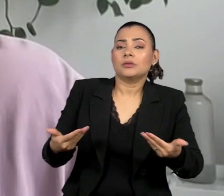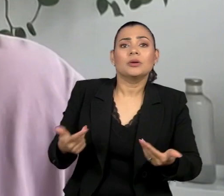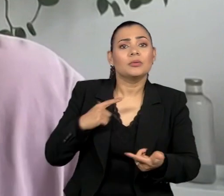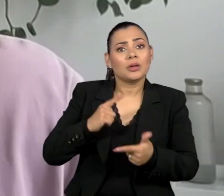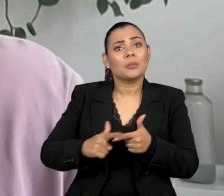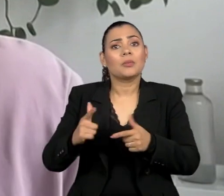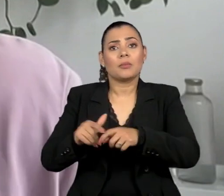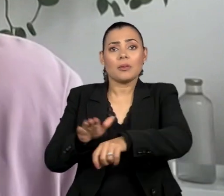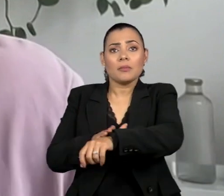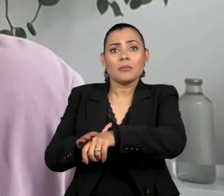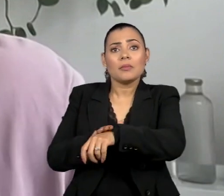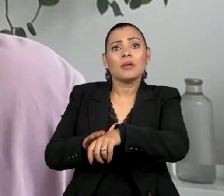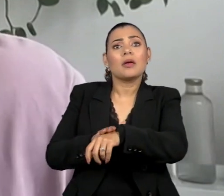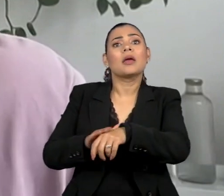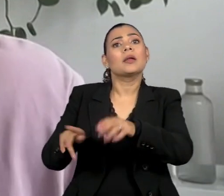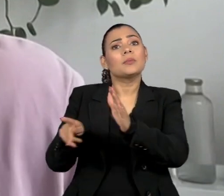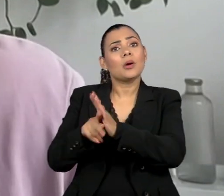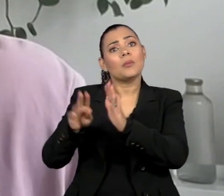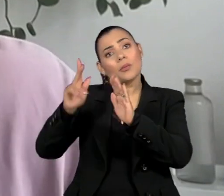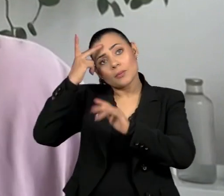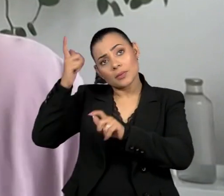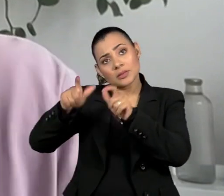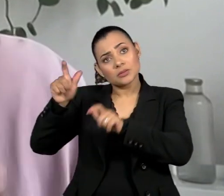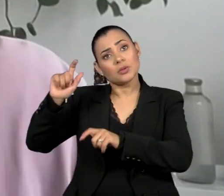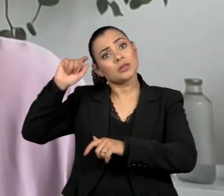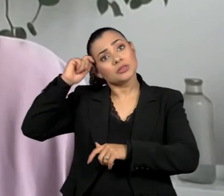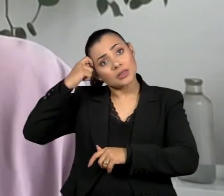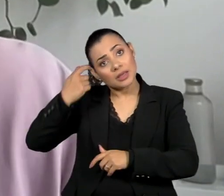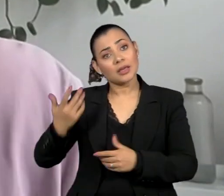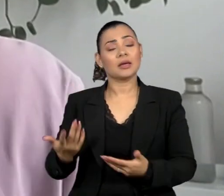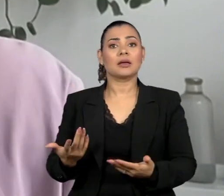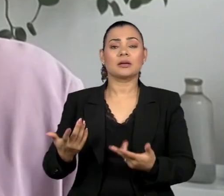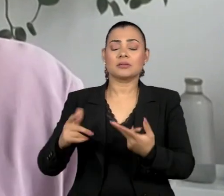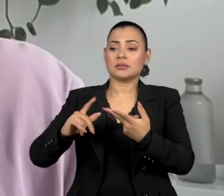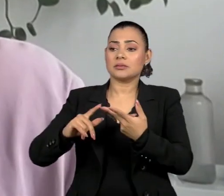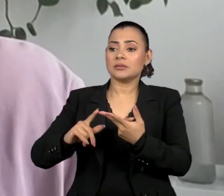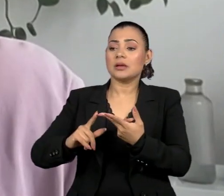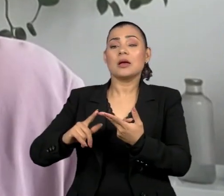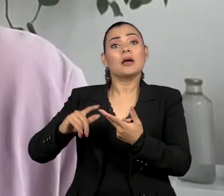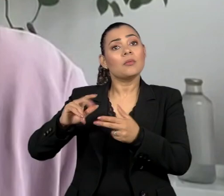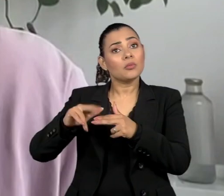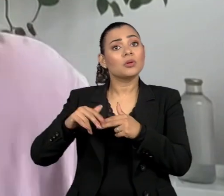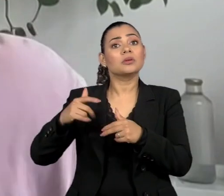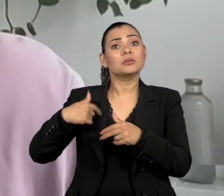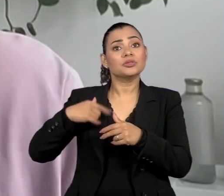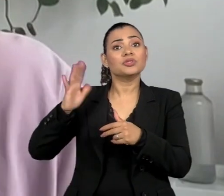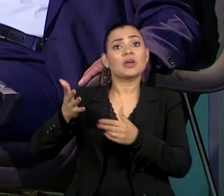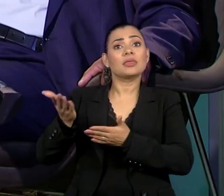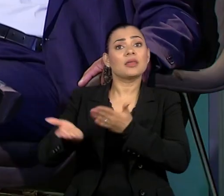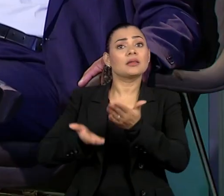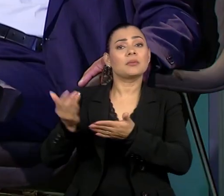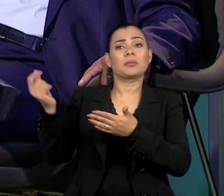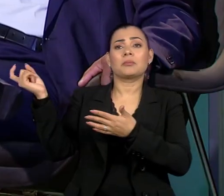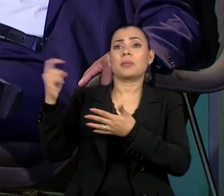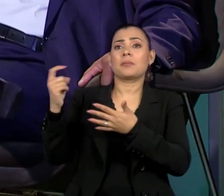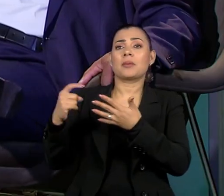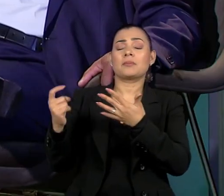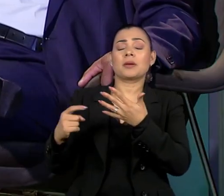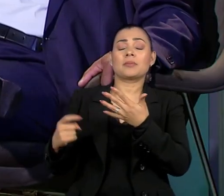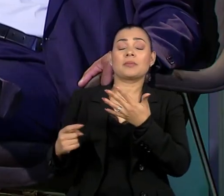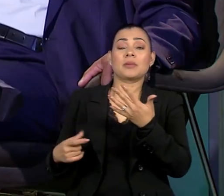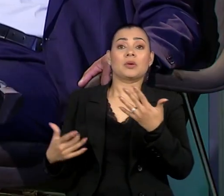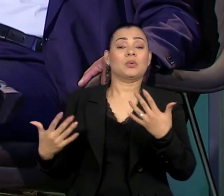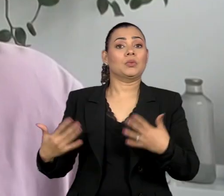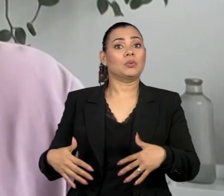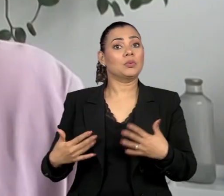problema de pele, que é específico de quem tem pele negra, e passei por tratamentos assim super agressivos,